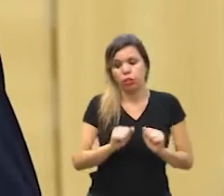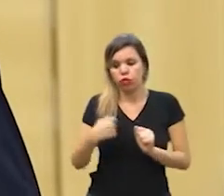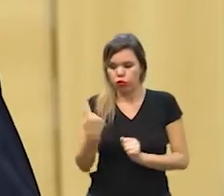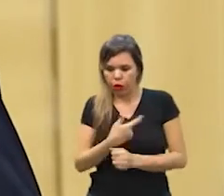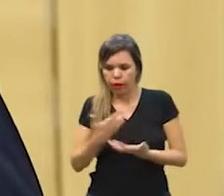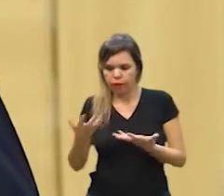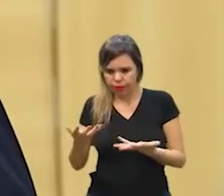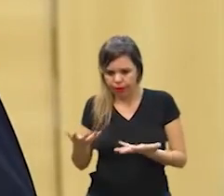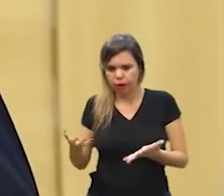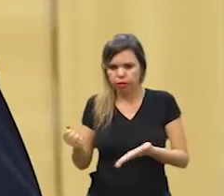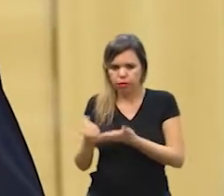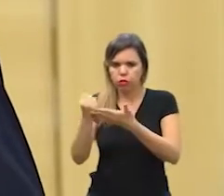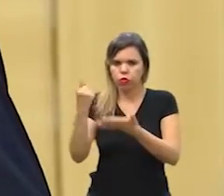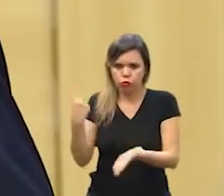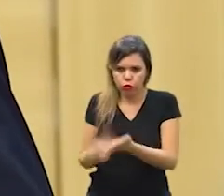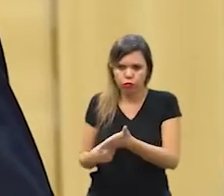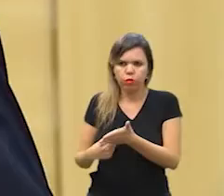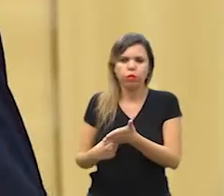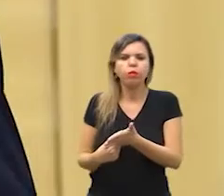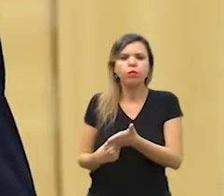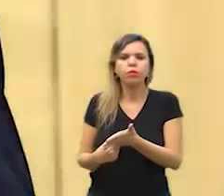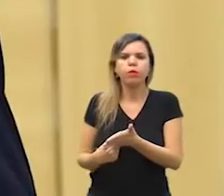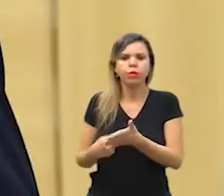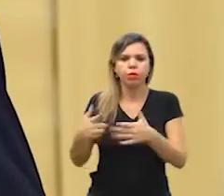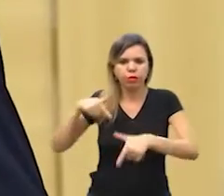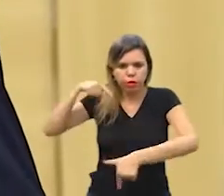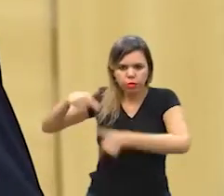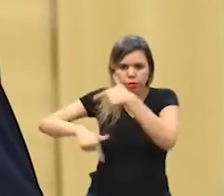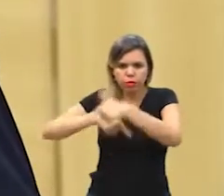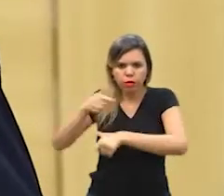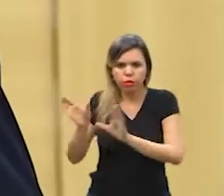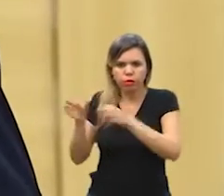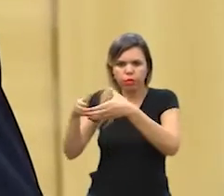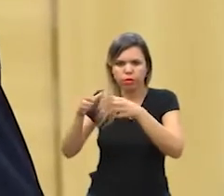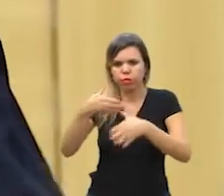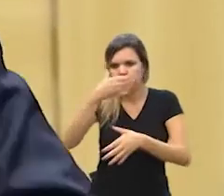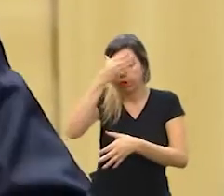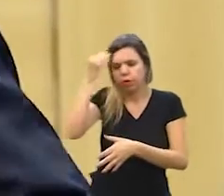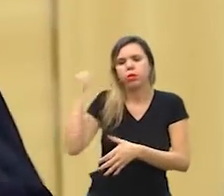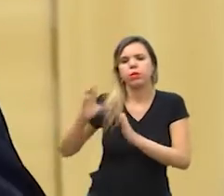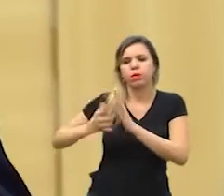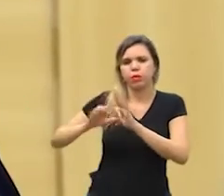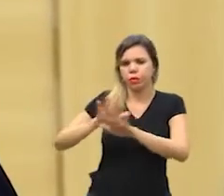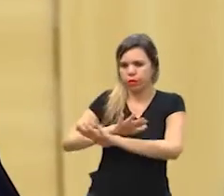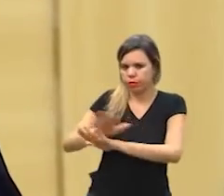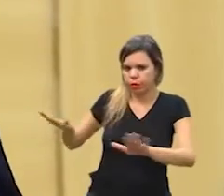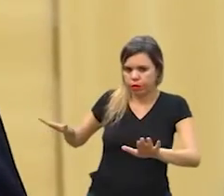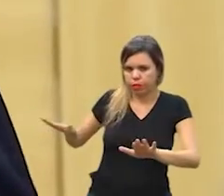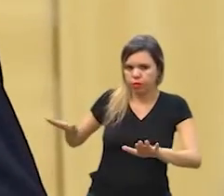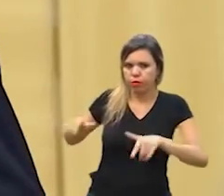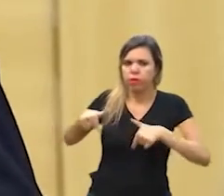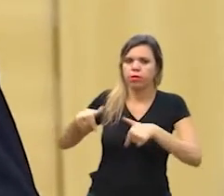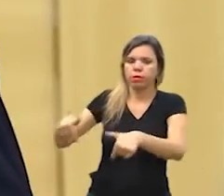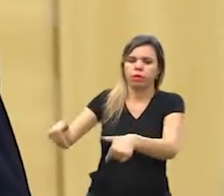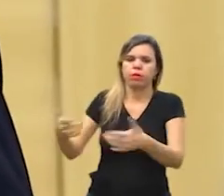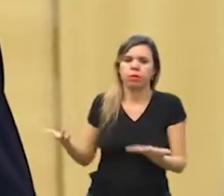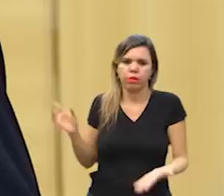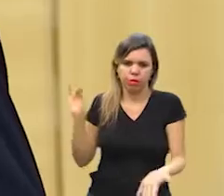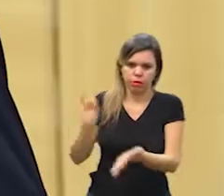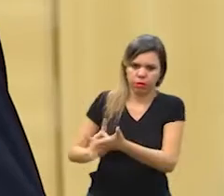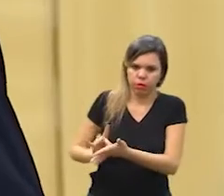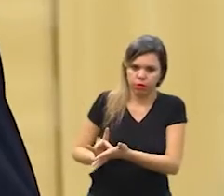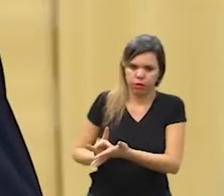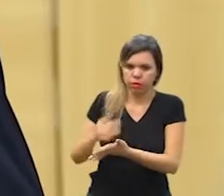junto, mas nós fizemos um compromisso de trabalharmos em conjunto, esquecer partido político e